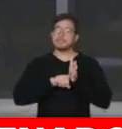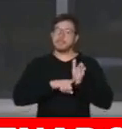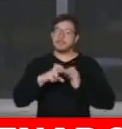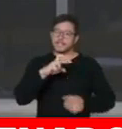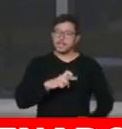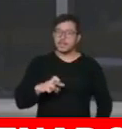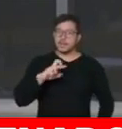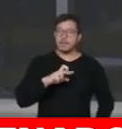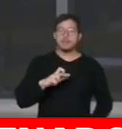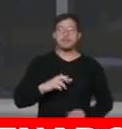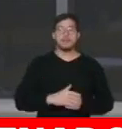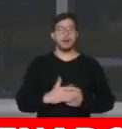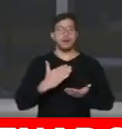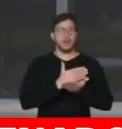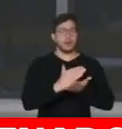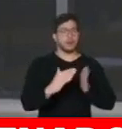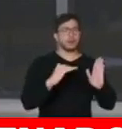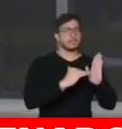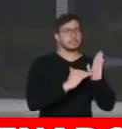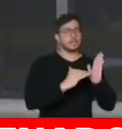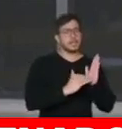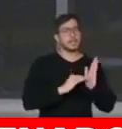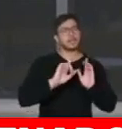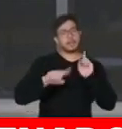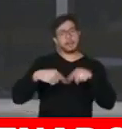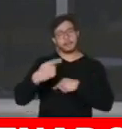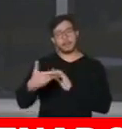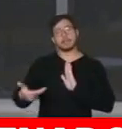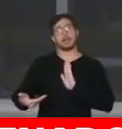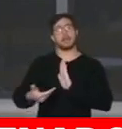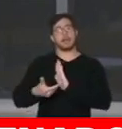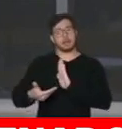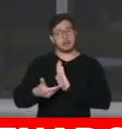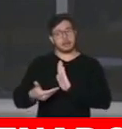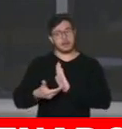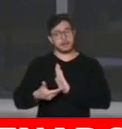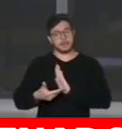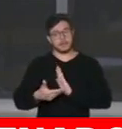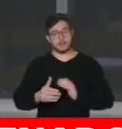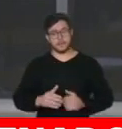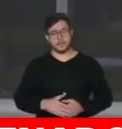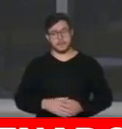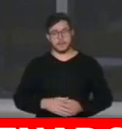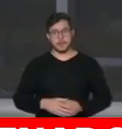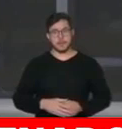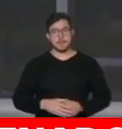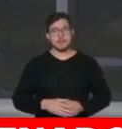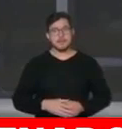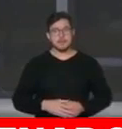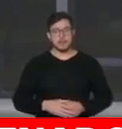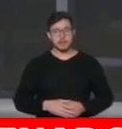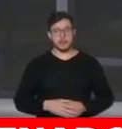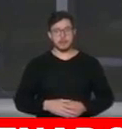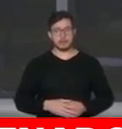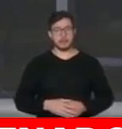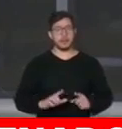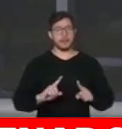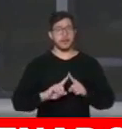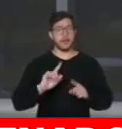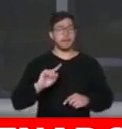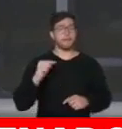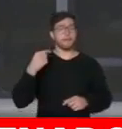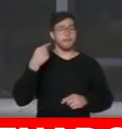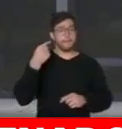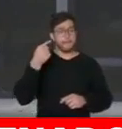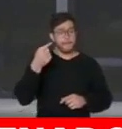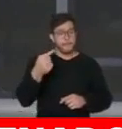pelo Senado, e quem sabe aqui a gente ainda consiga as assinaturas da CPI. Mas na próxima legislatura, nós